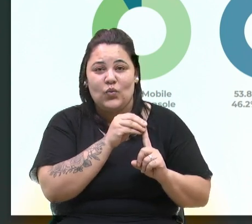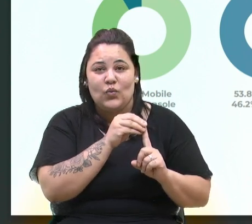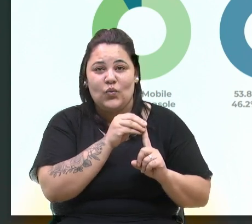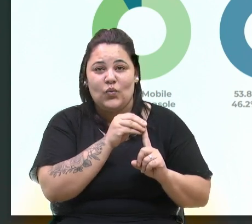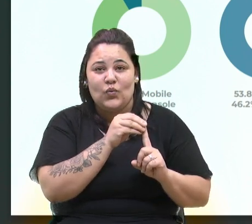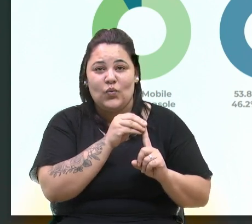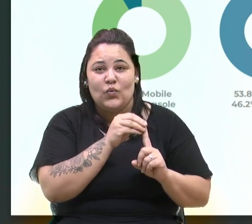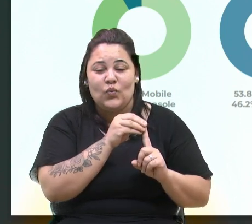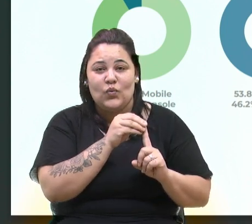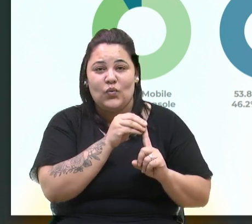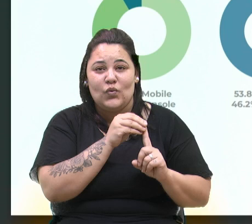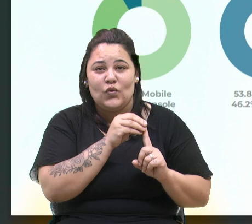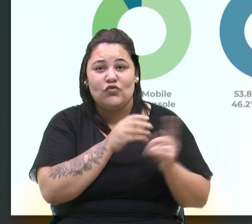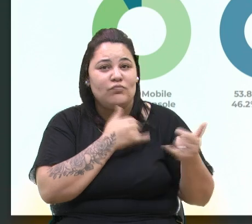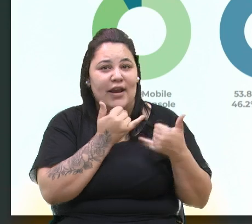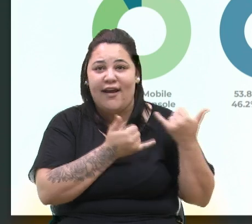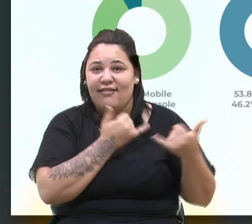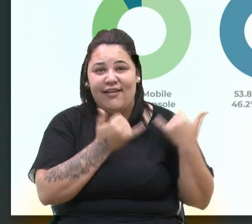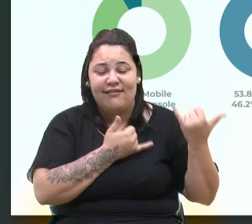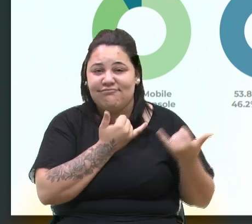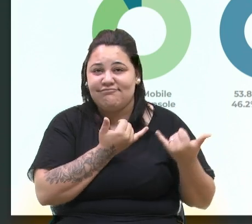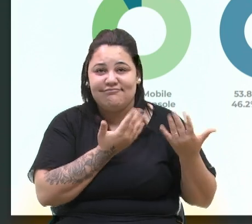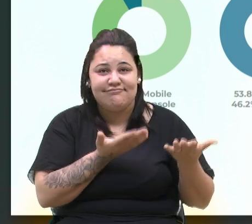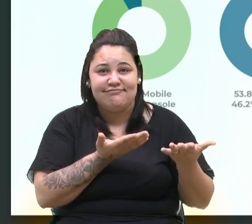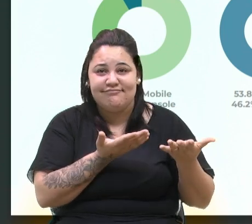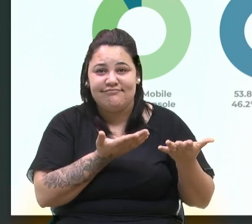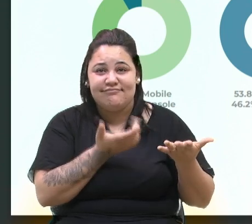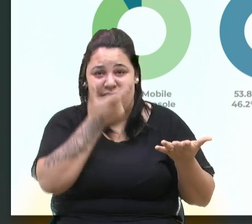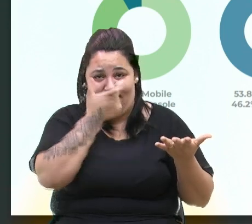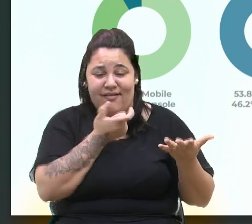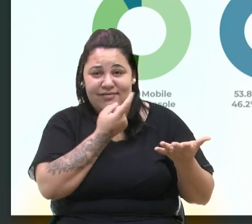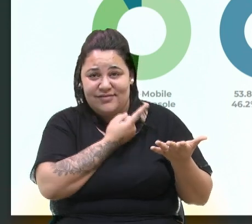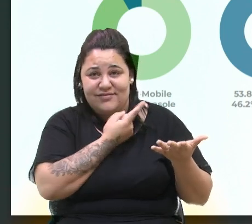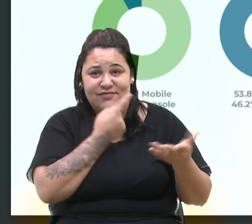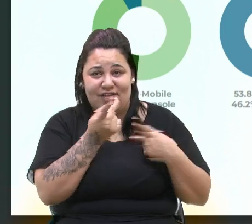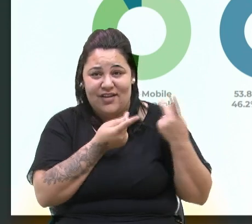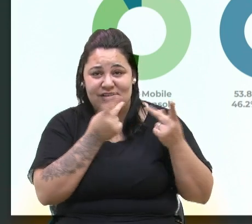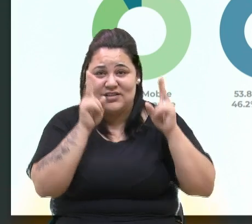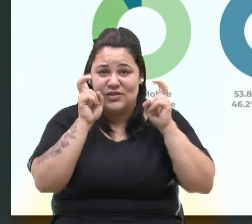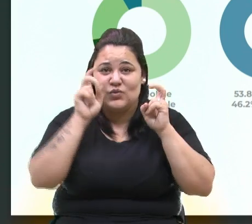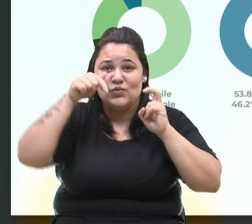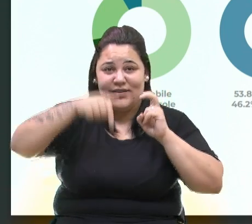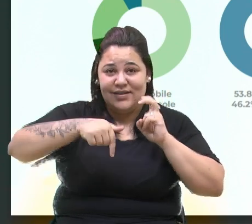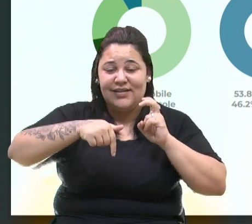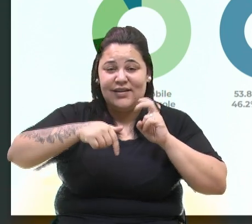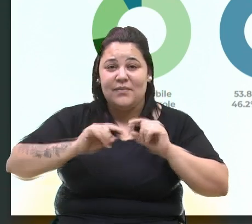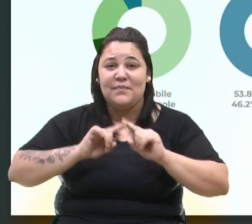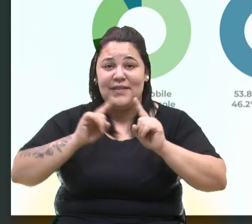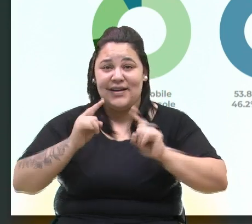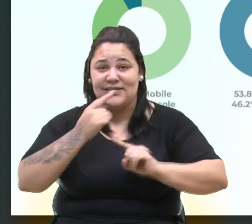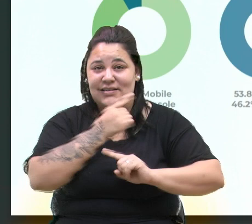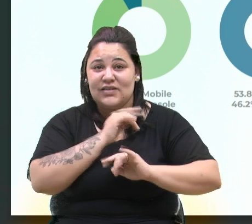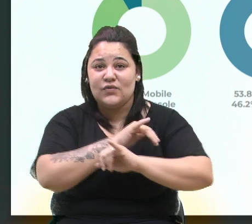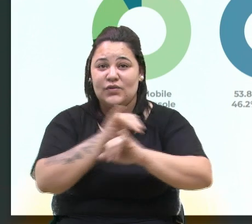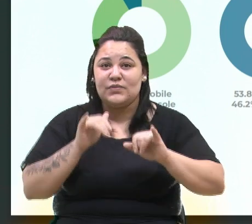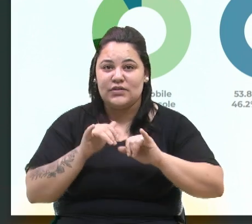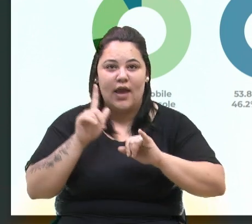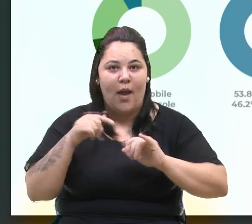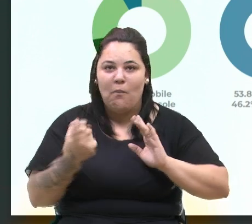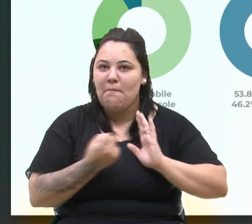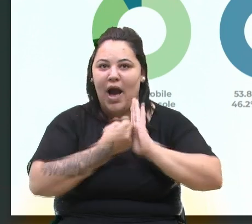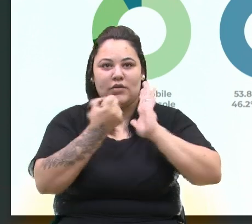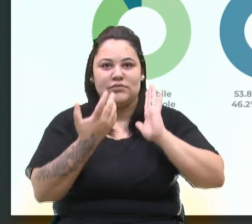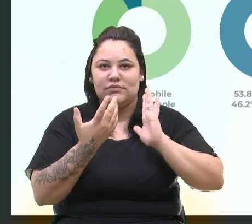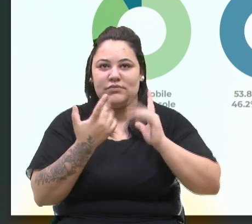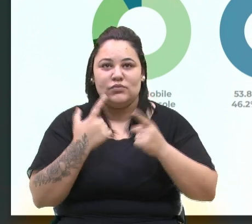dado que é novidade. Eu não lembro se alguém já falou sobre esse tema nessa casa, mas esse dado eu acho que é emblemático, gente.